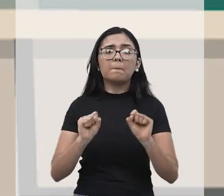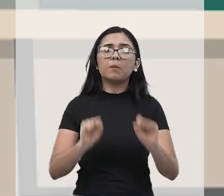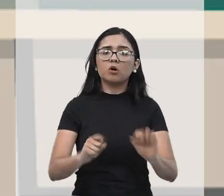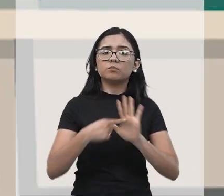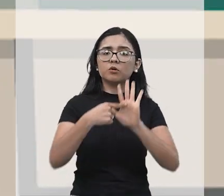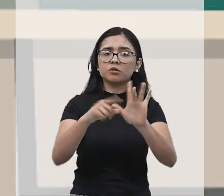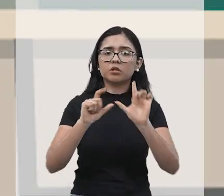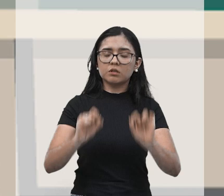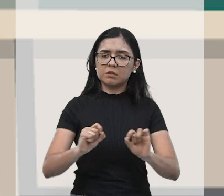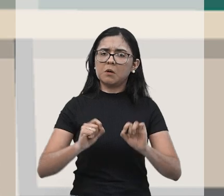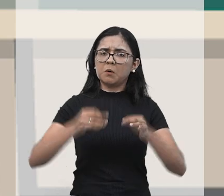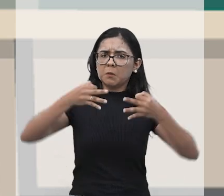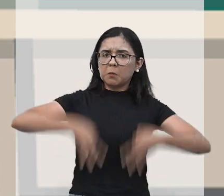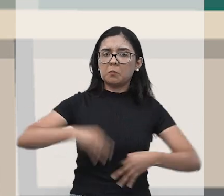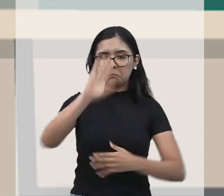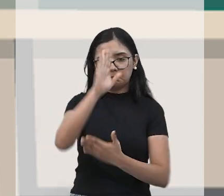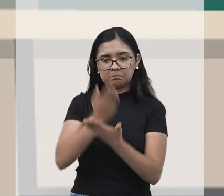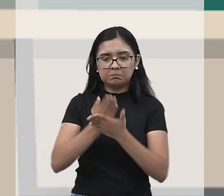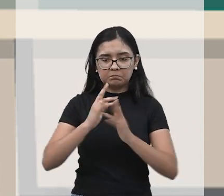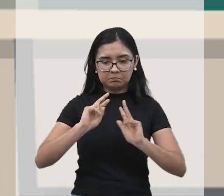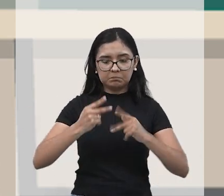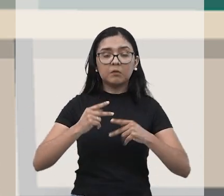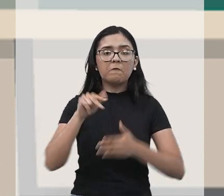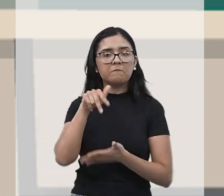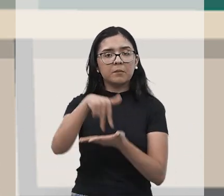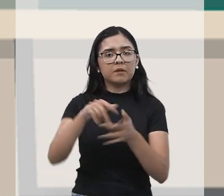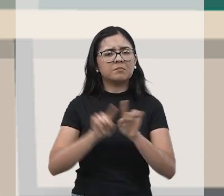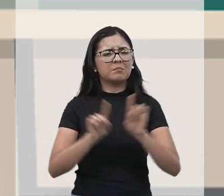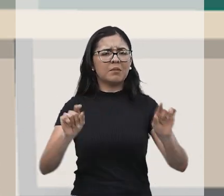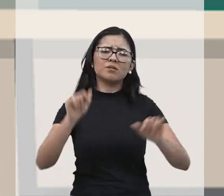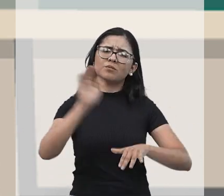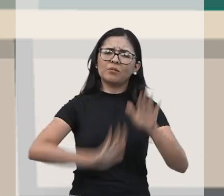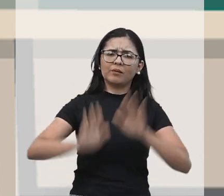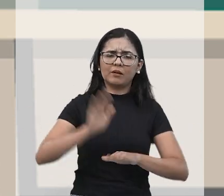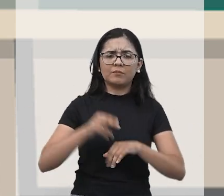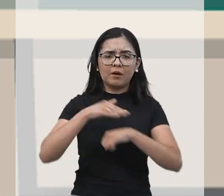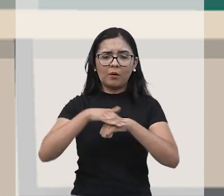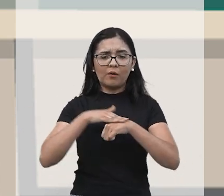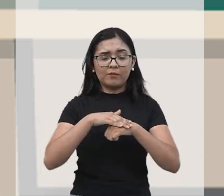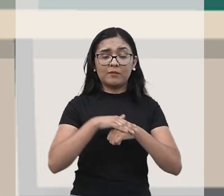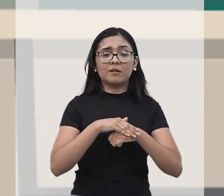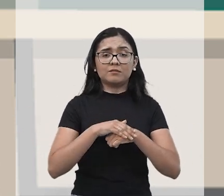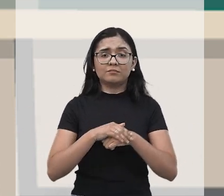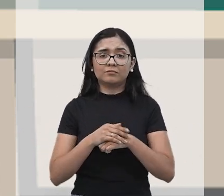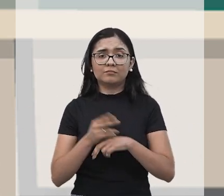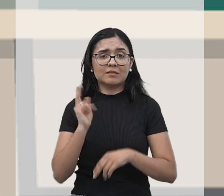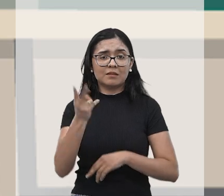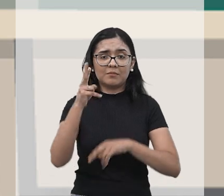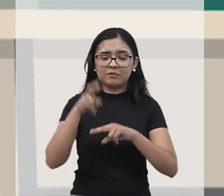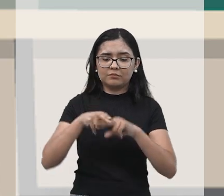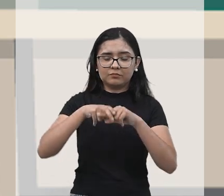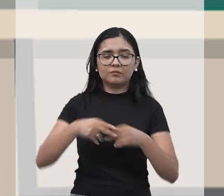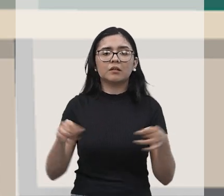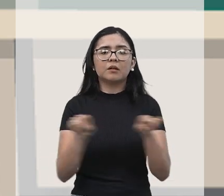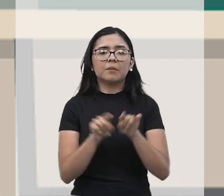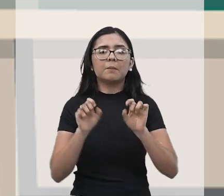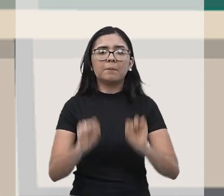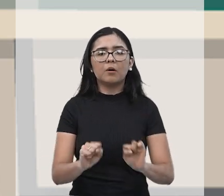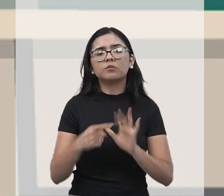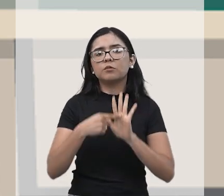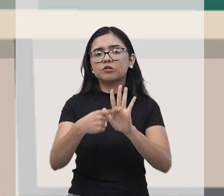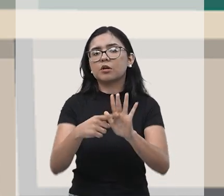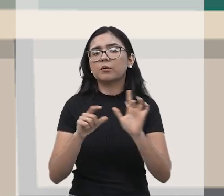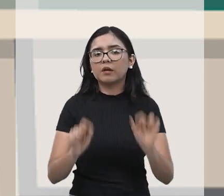demonstrar confiança e firmeza, mas cuidado para não ficar uma conversa inteira nessa posição, pois ela também pode